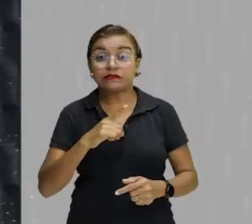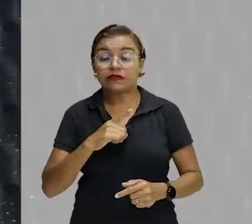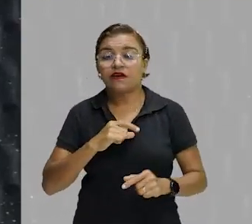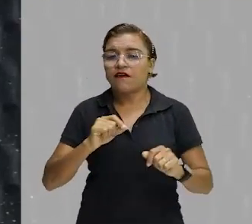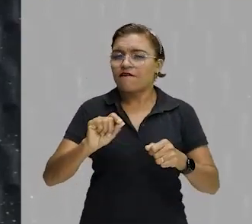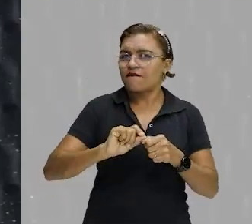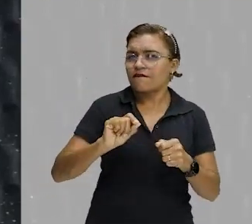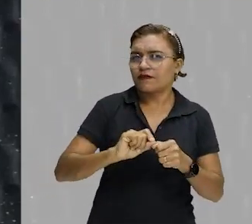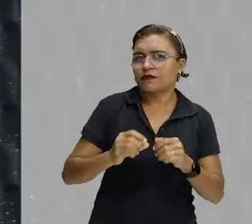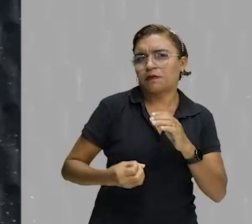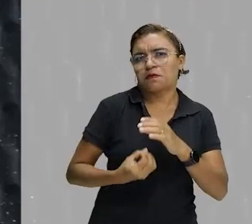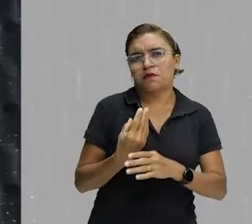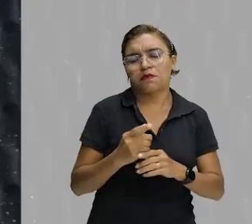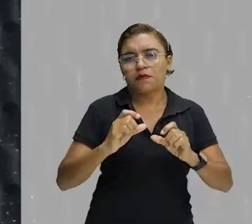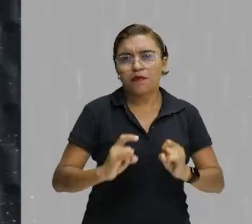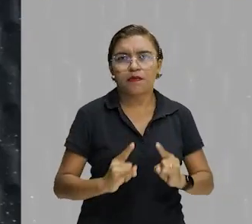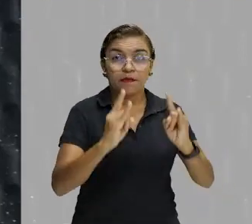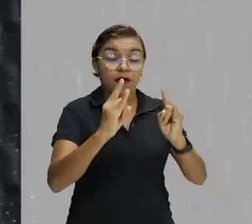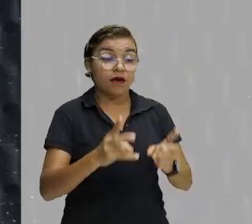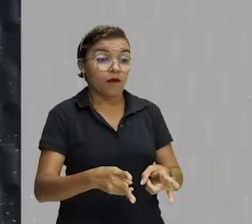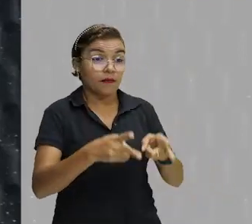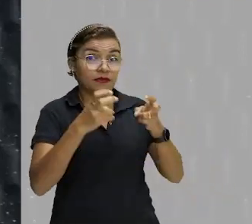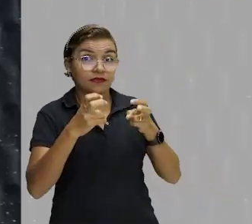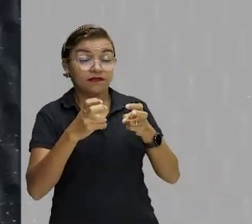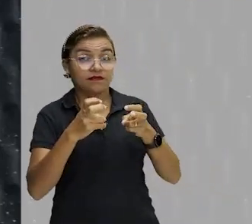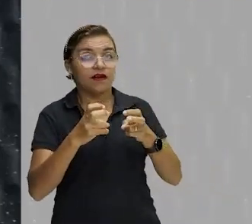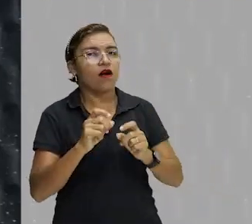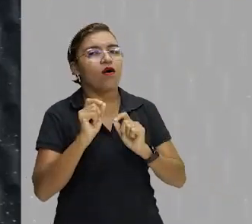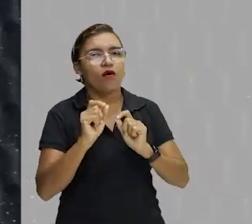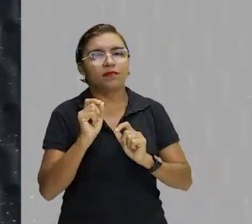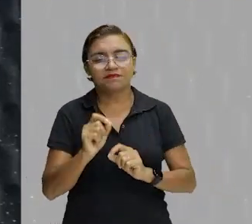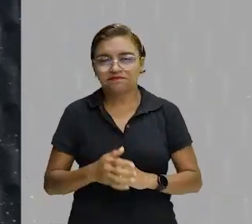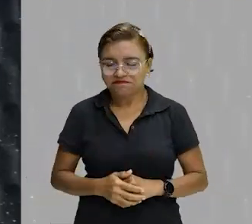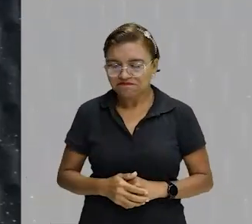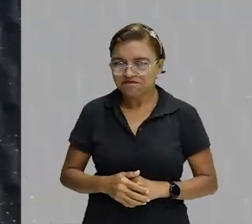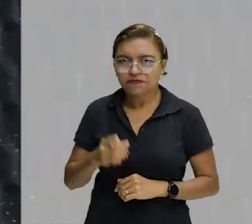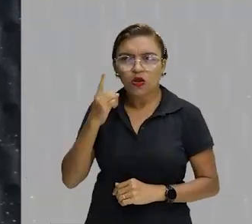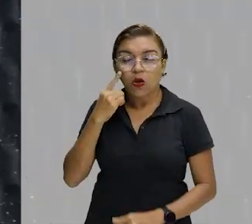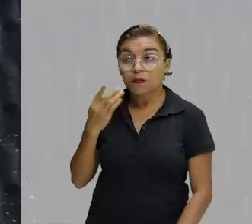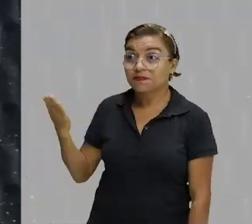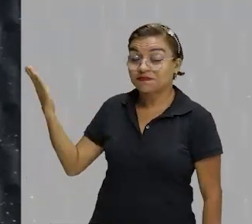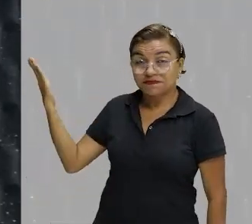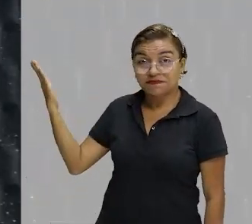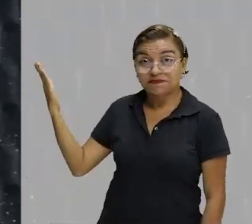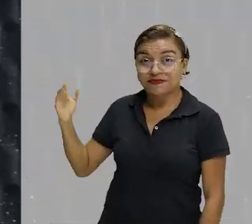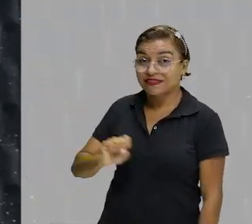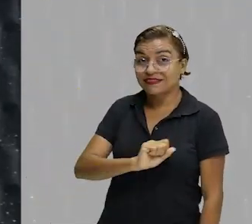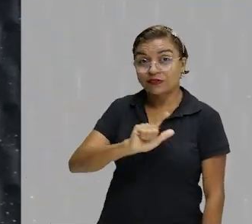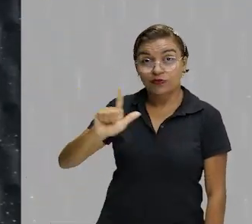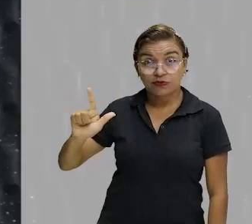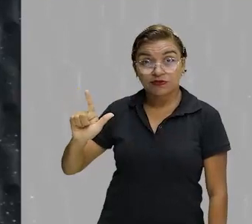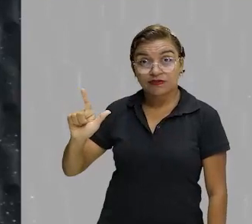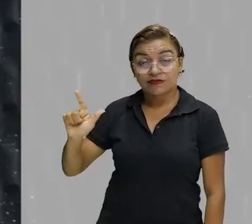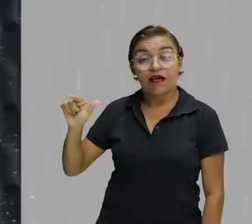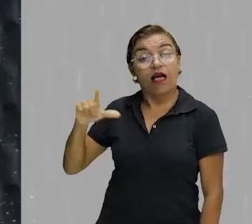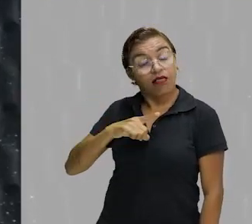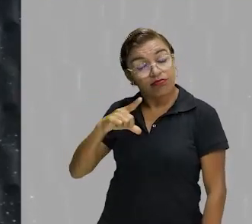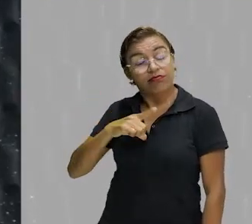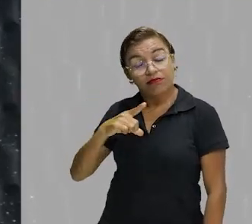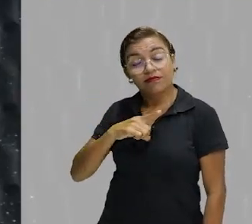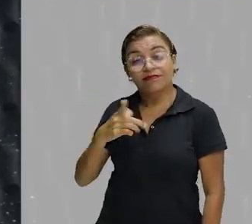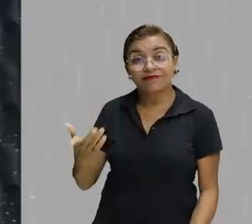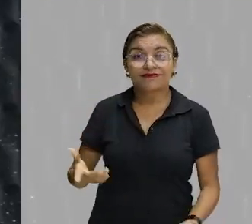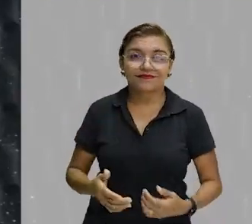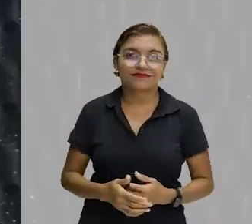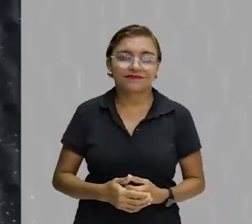te leva a observar de um lado para o outro. Professor, onde é que é isso aqui? Em São Luís. Né? Isso aqui existe? Existe.